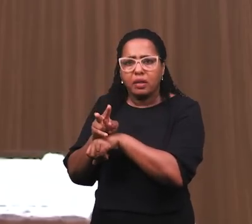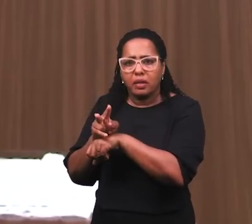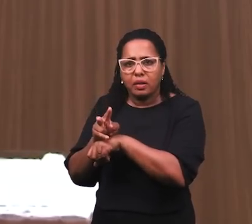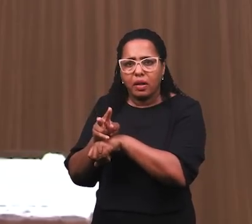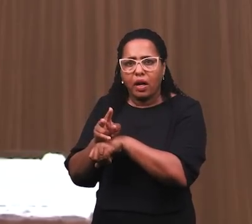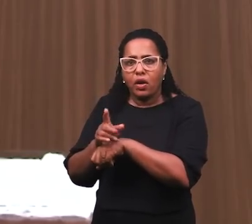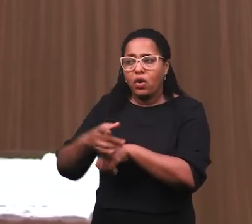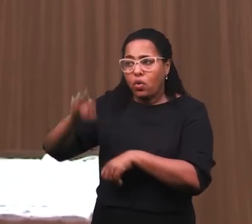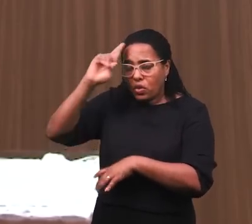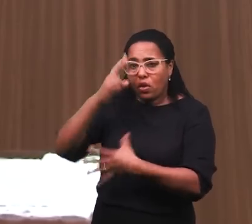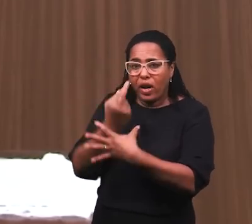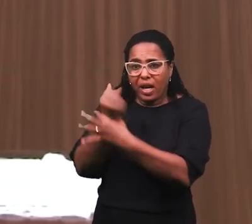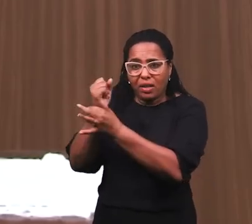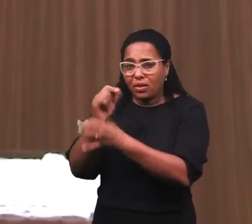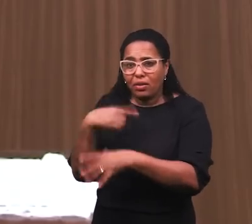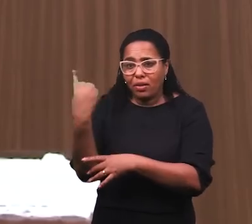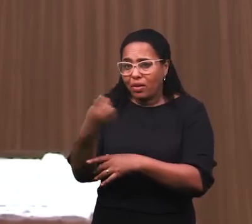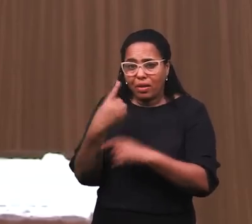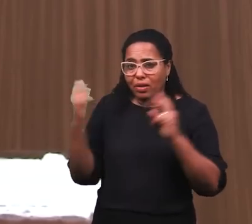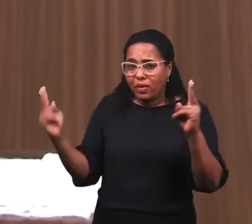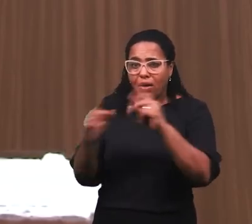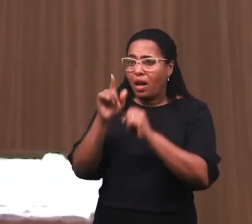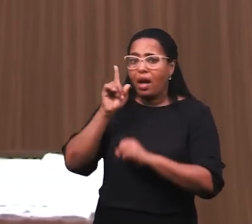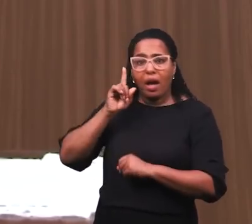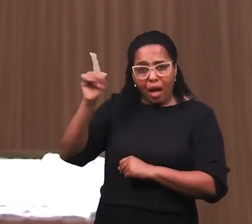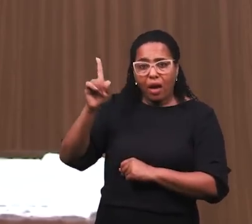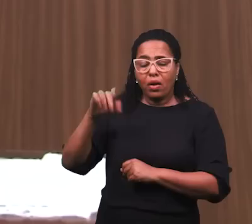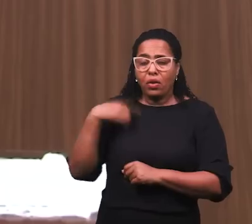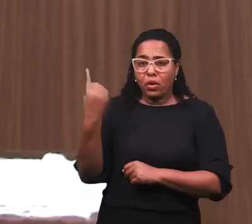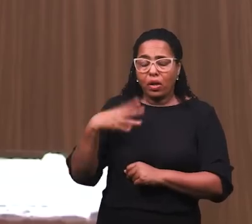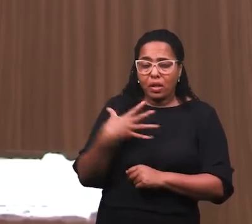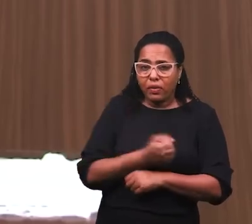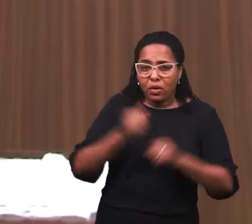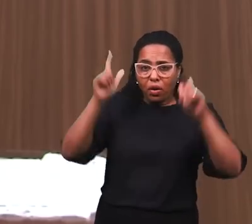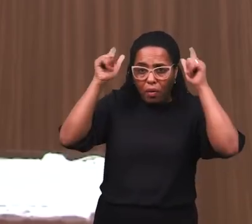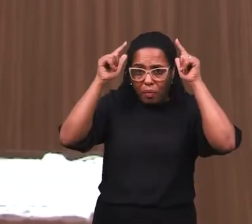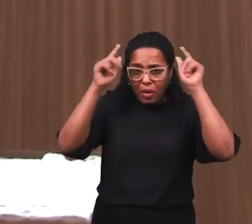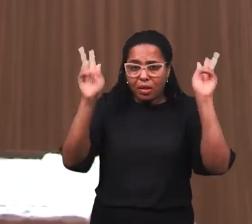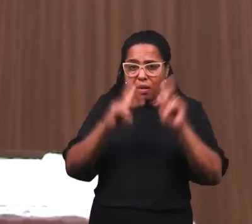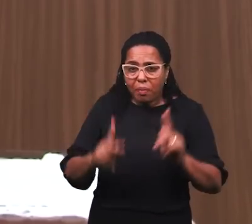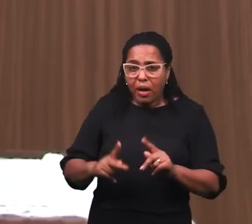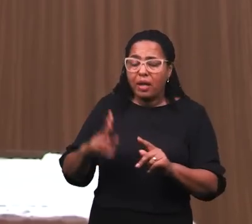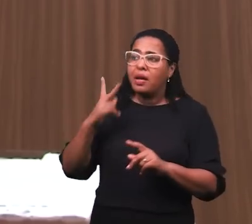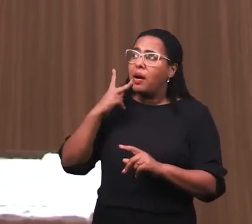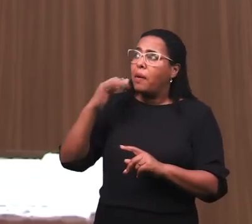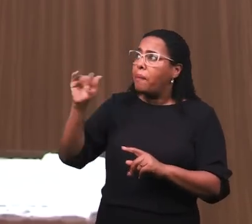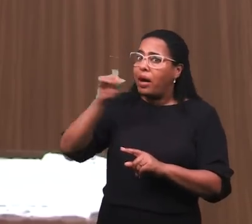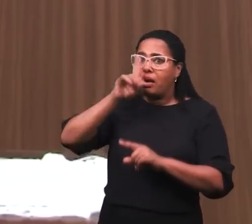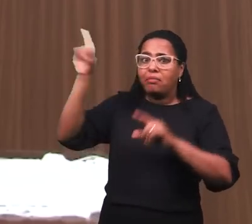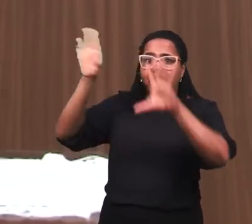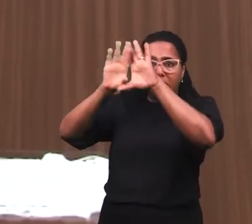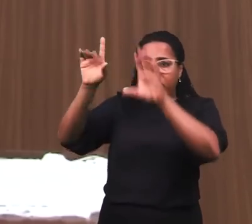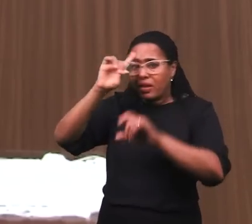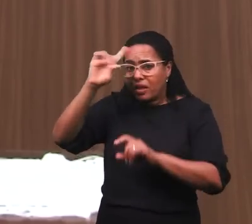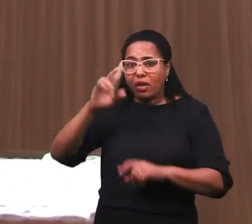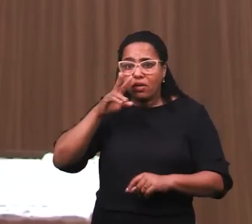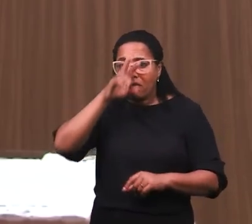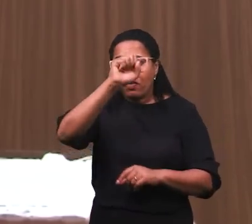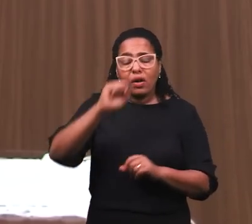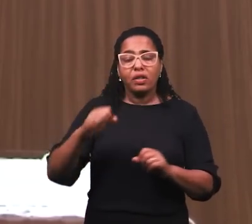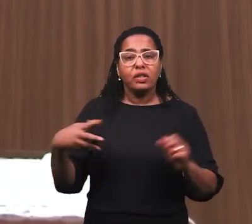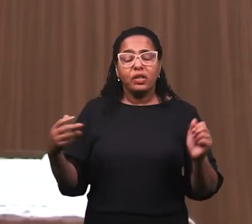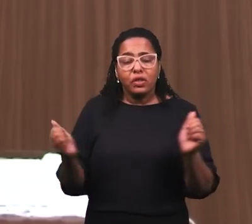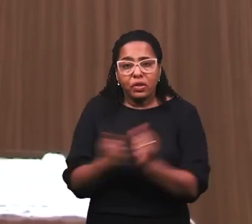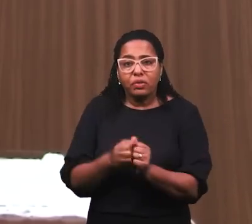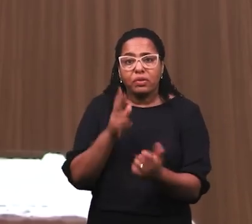da nossa vitória, Ele é o nosso Salvador, Ele é o Príncipe da Paz, Ele é o Pai da Eternidade, Ele é o Deus forte e Ele está conosco para